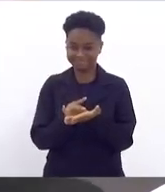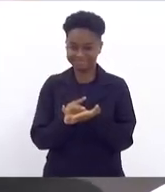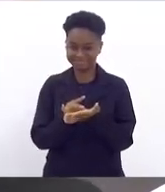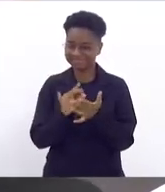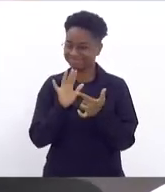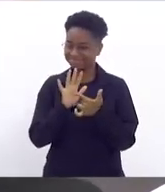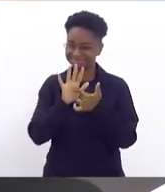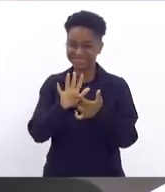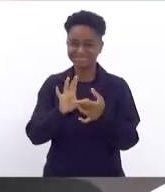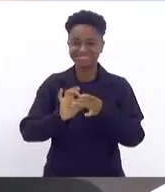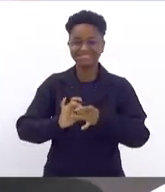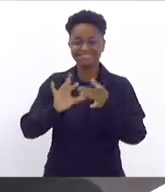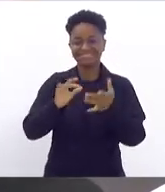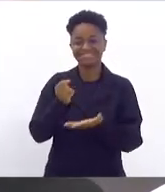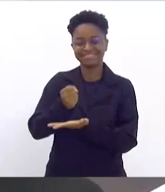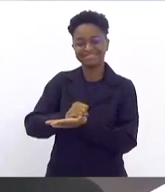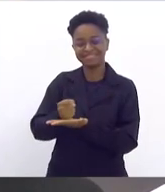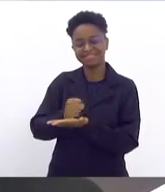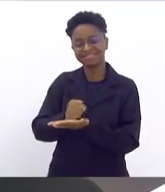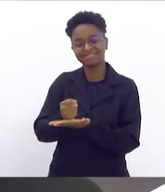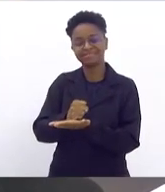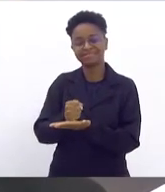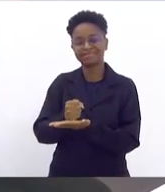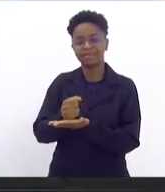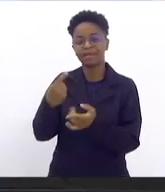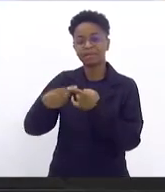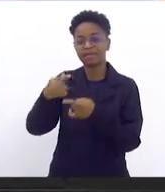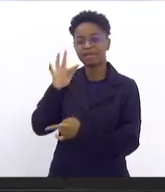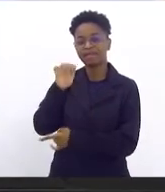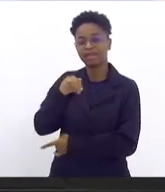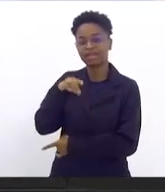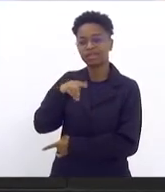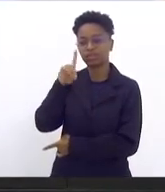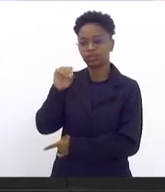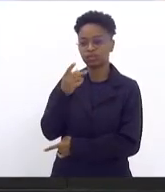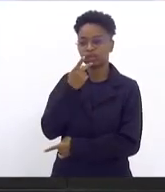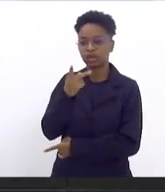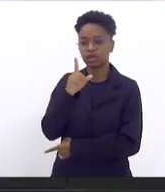disponibilidade de equipamentos eletrônicos. O Fernando, que é antigo, está propondo luderia.